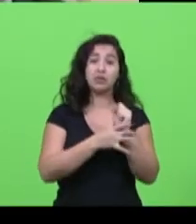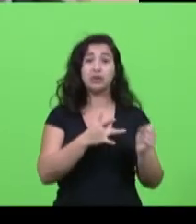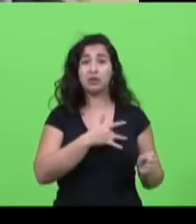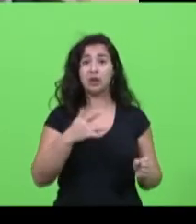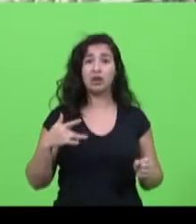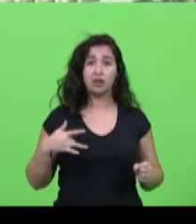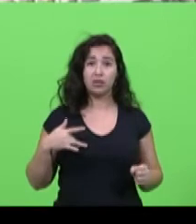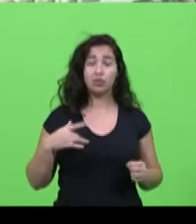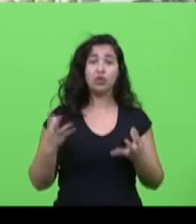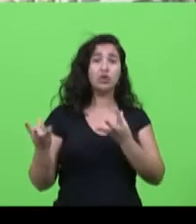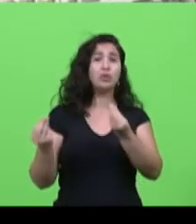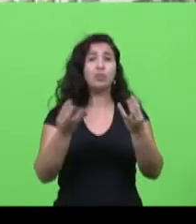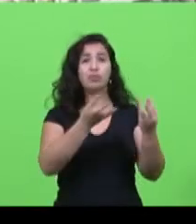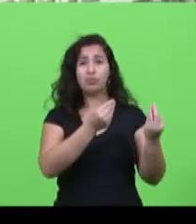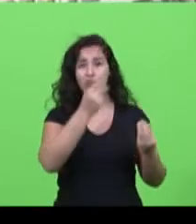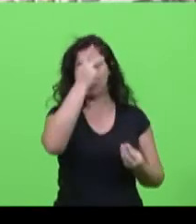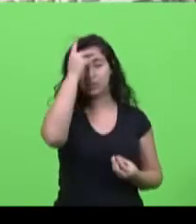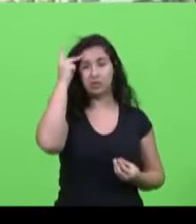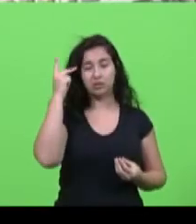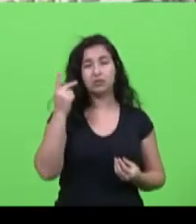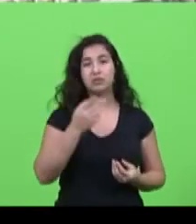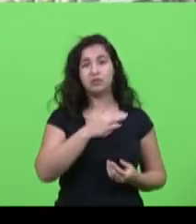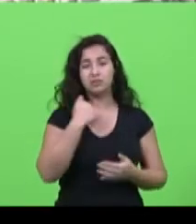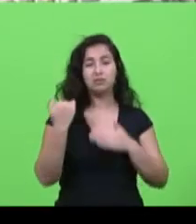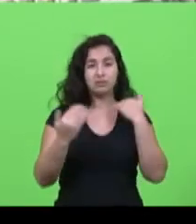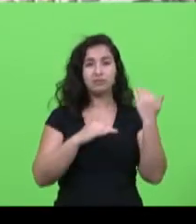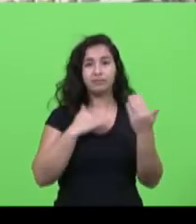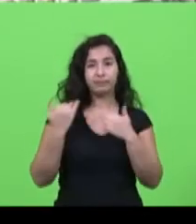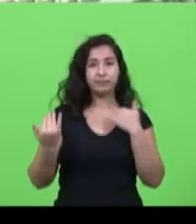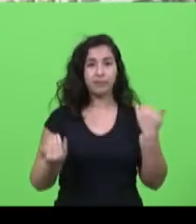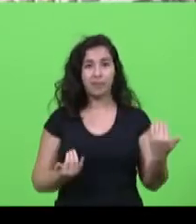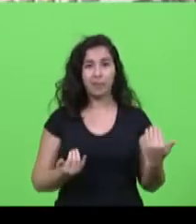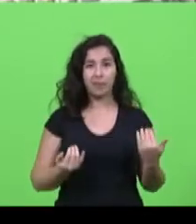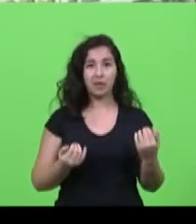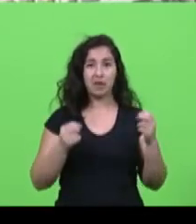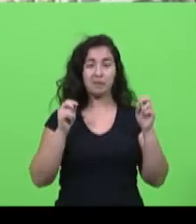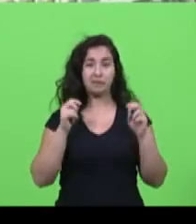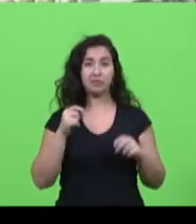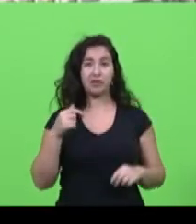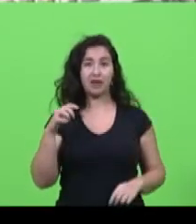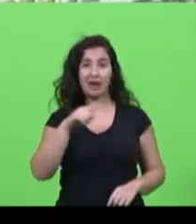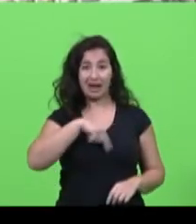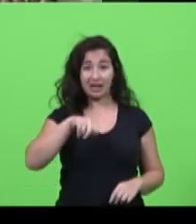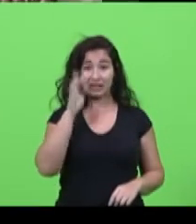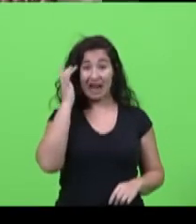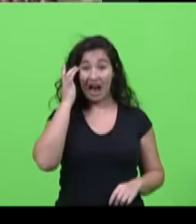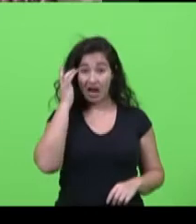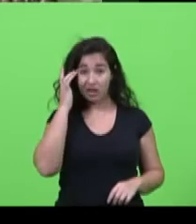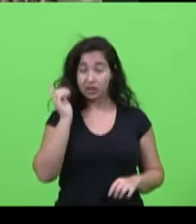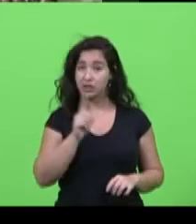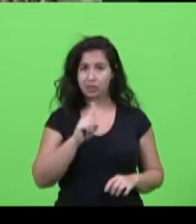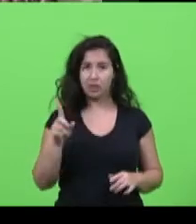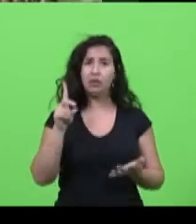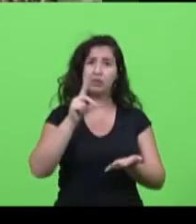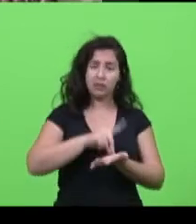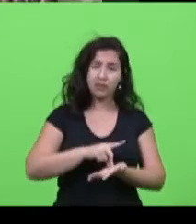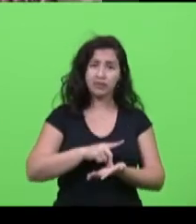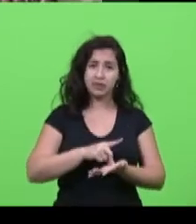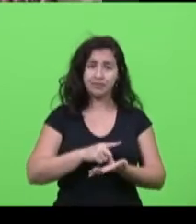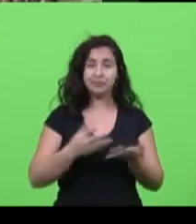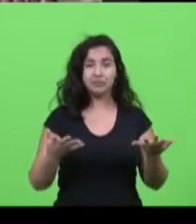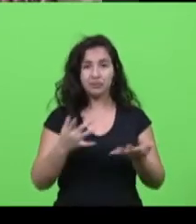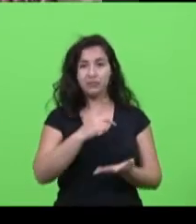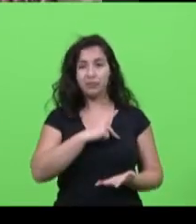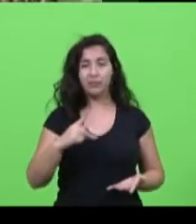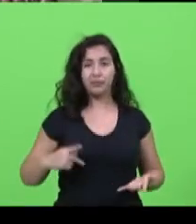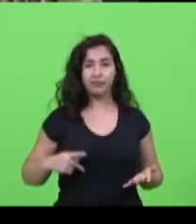estão morrendo, milhares. Não é uma questão de achismo, é dados reais. Então, nesse momento, senhor presidente, eu vou seguir a mesma